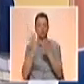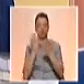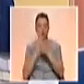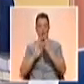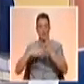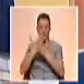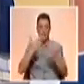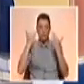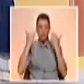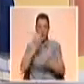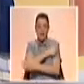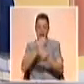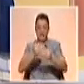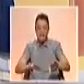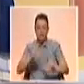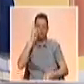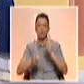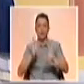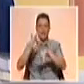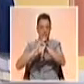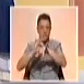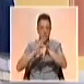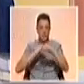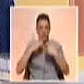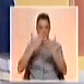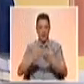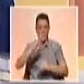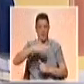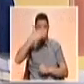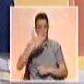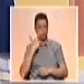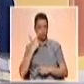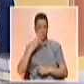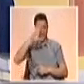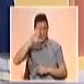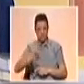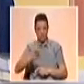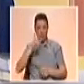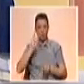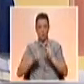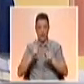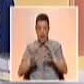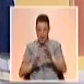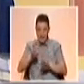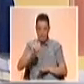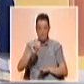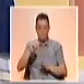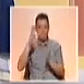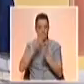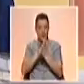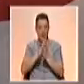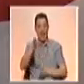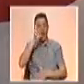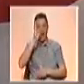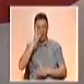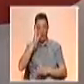às crianças no sentido de as sensibilizar, primeiro para conhecerem e saberem o que é a pegada hídrica,